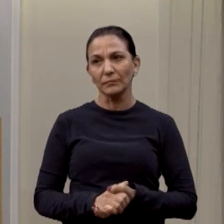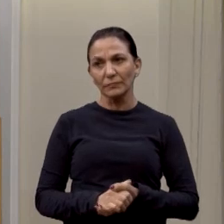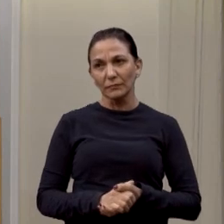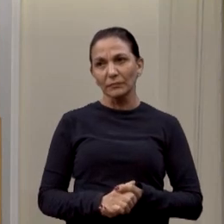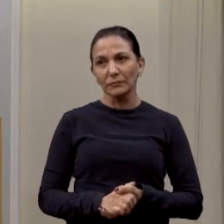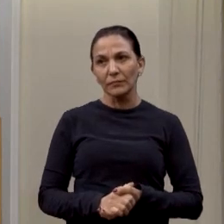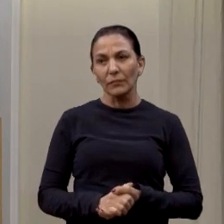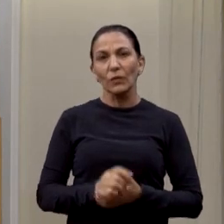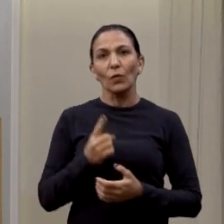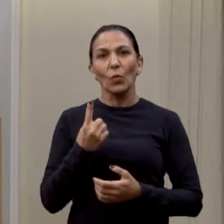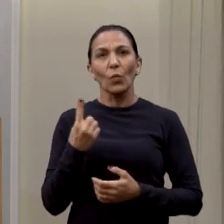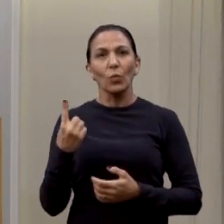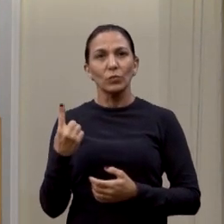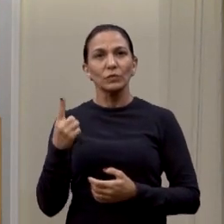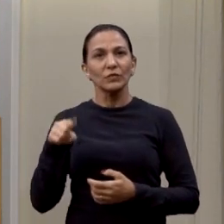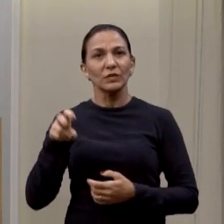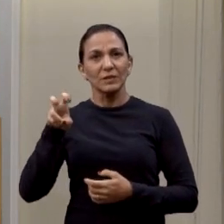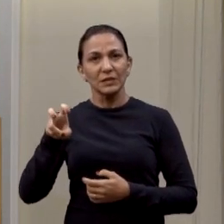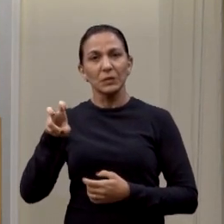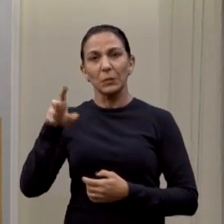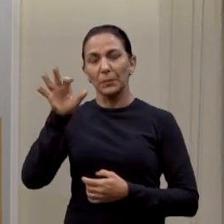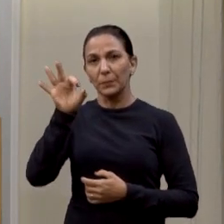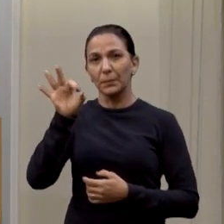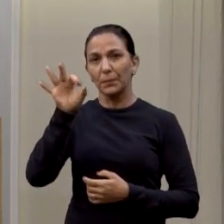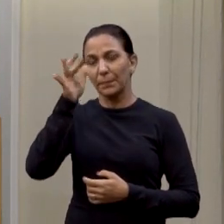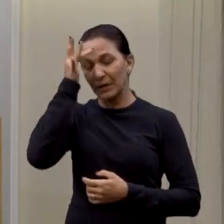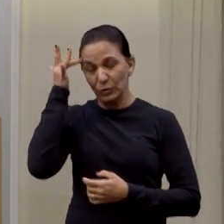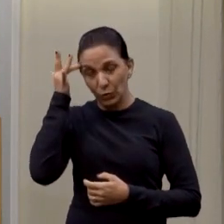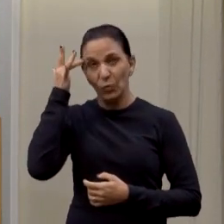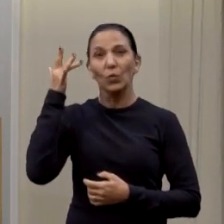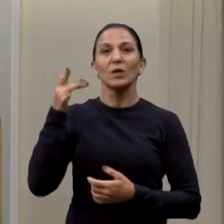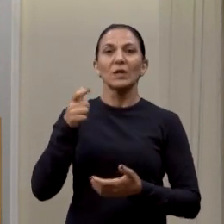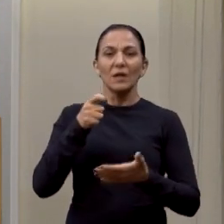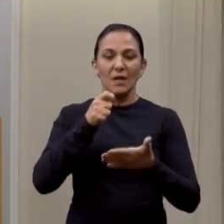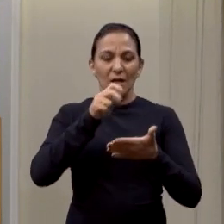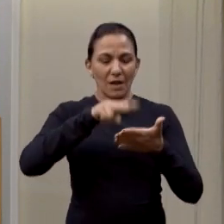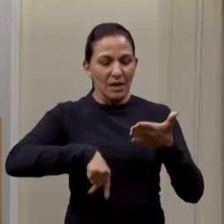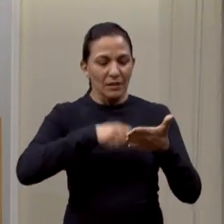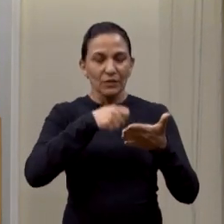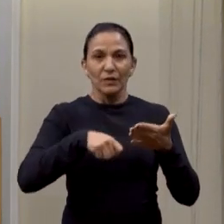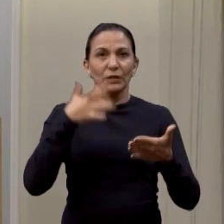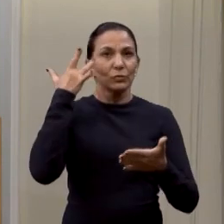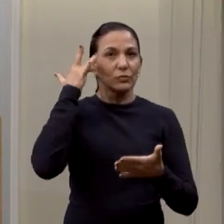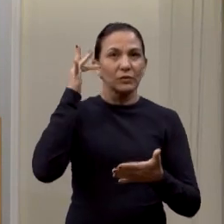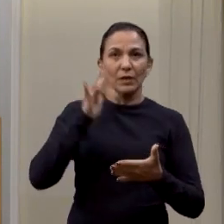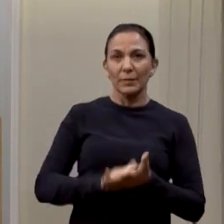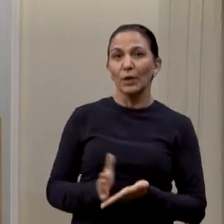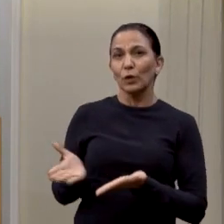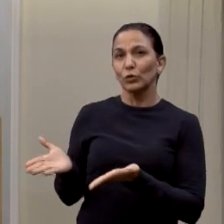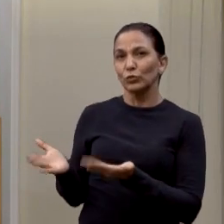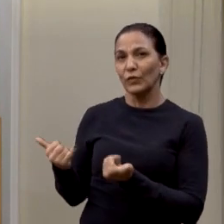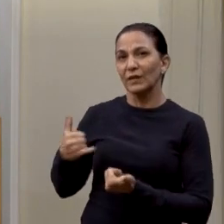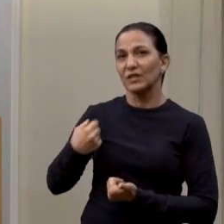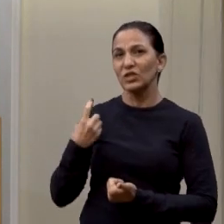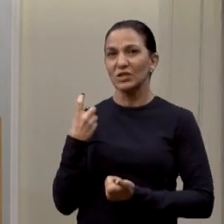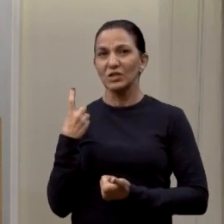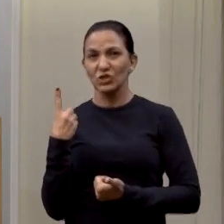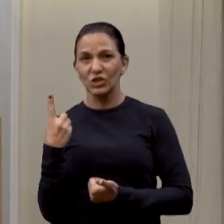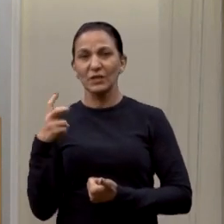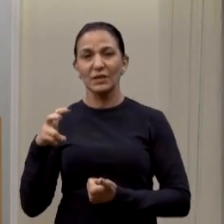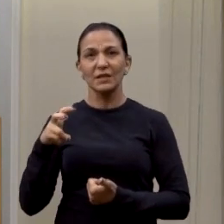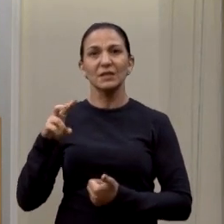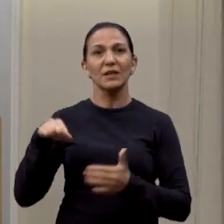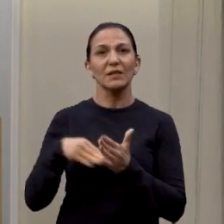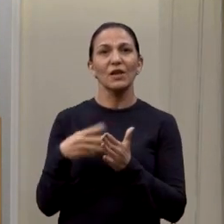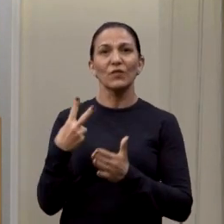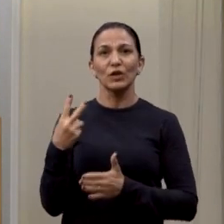com 11,5 milhões de analfabetos, com 11,2 milhões de jovens de 15 a 29 anos